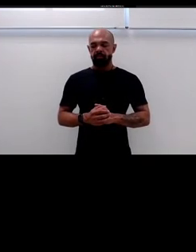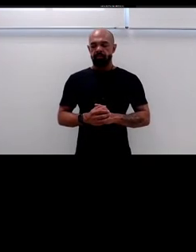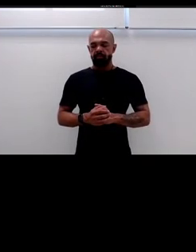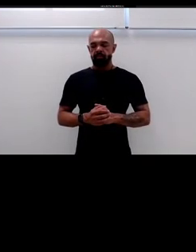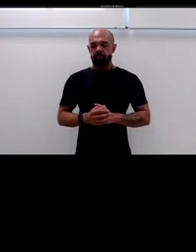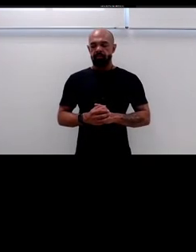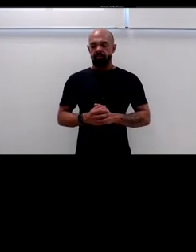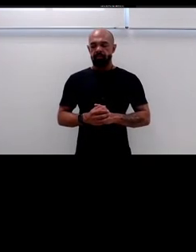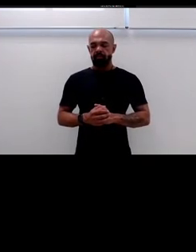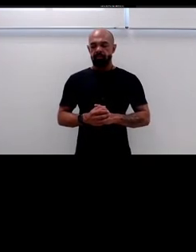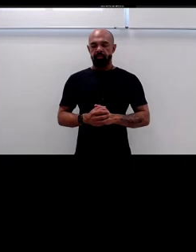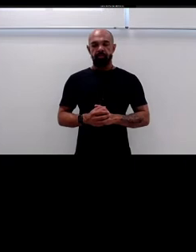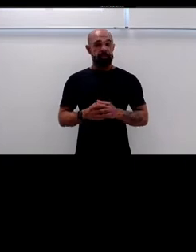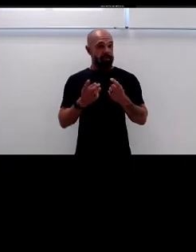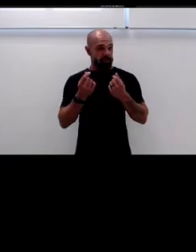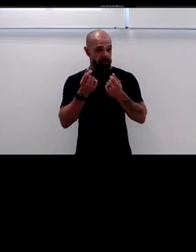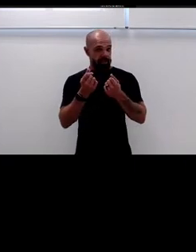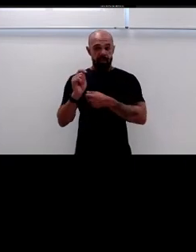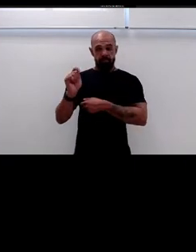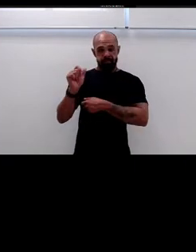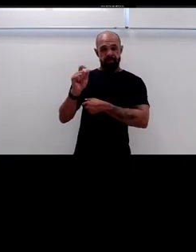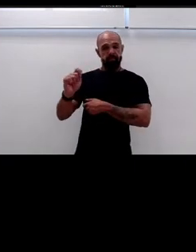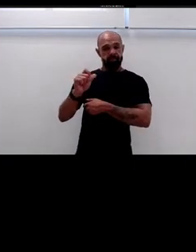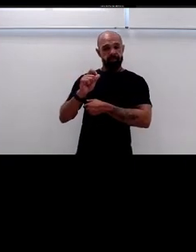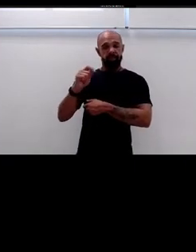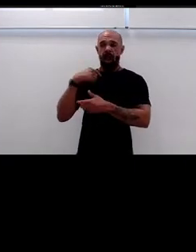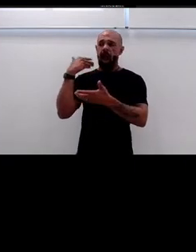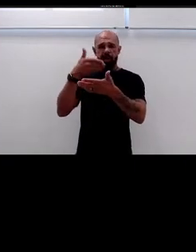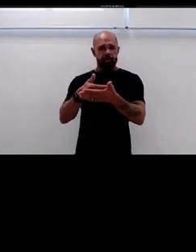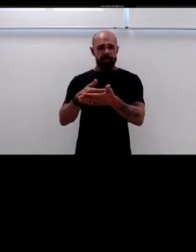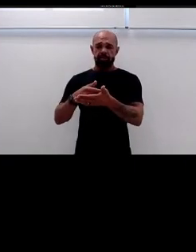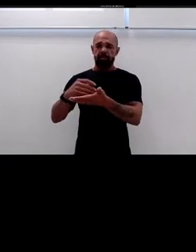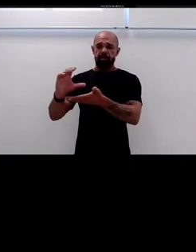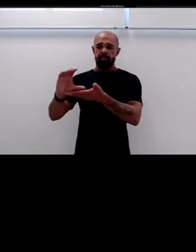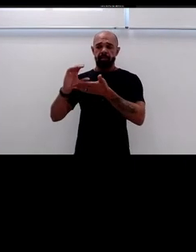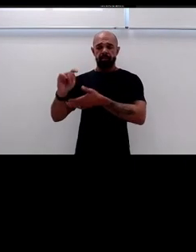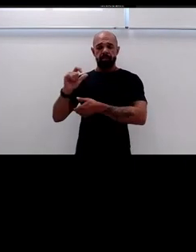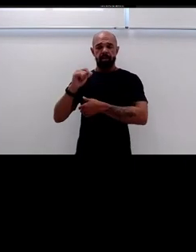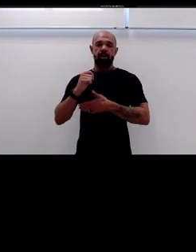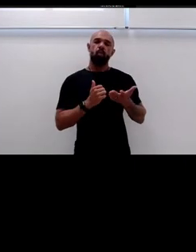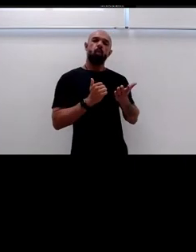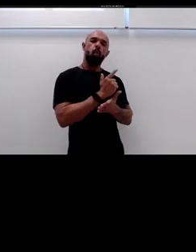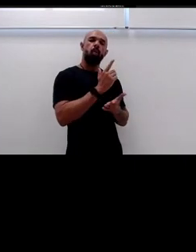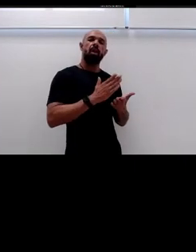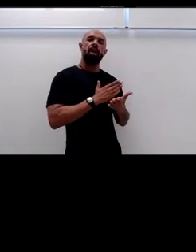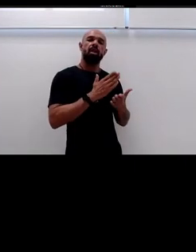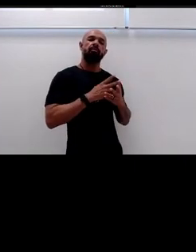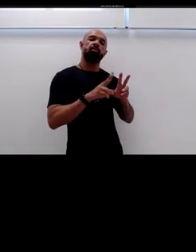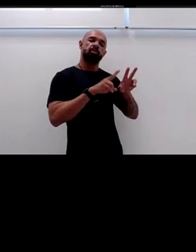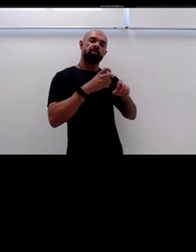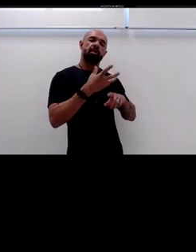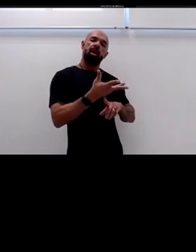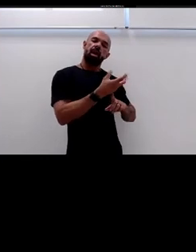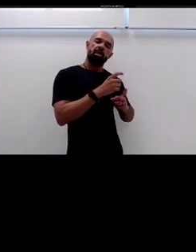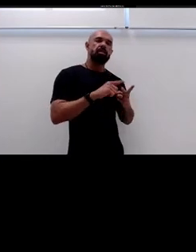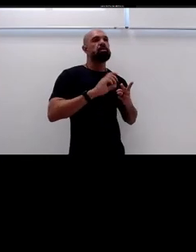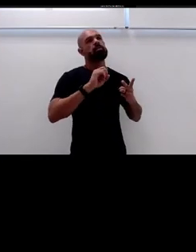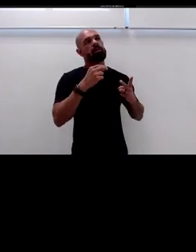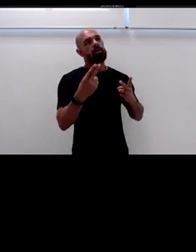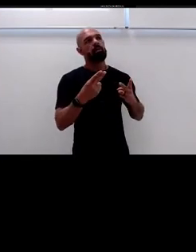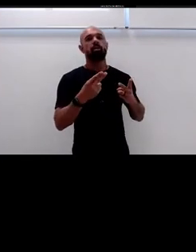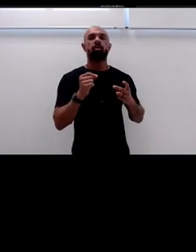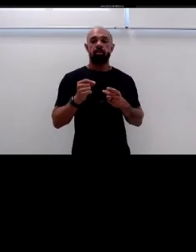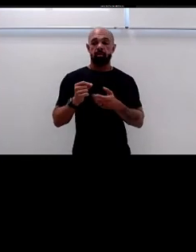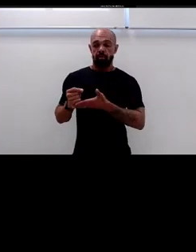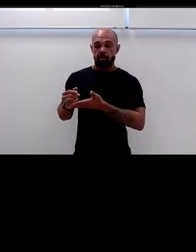Todo o dinheirinho que eu ganhava, né? Até hoje que eu ganho, né? Eu compro um livro sobre arte, ou então eu junto essa graninha